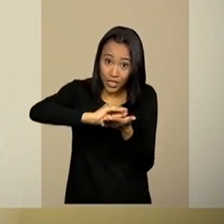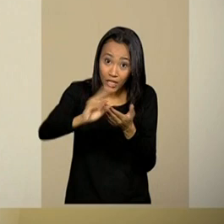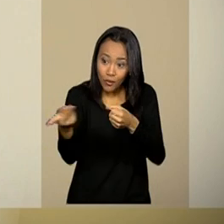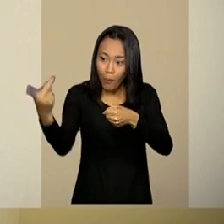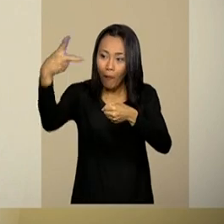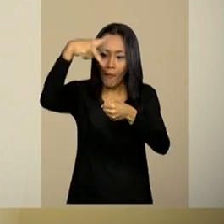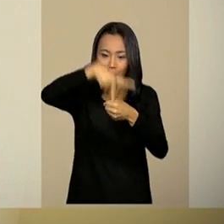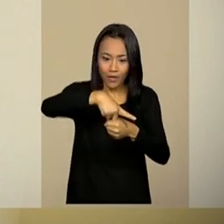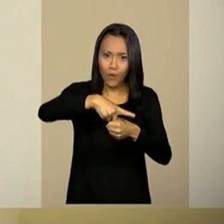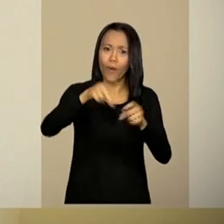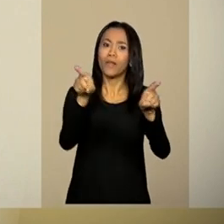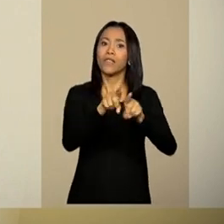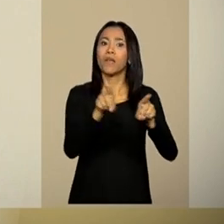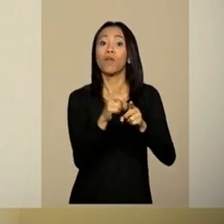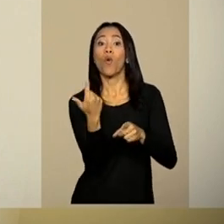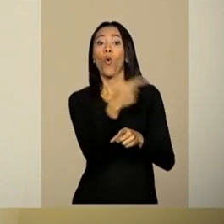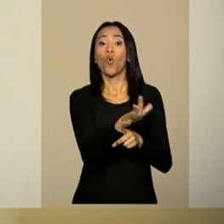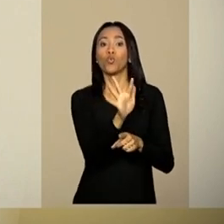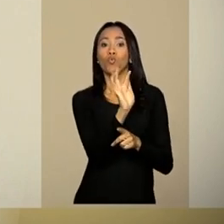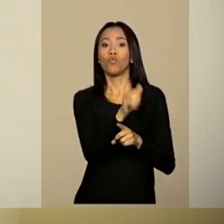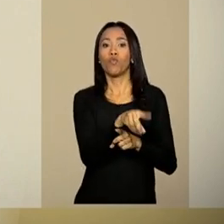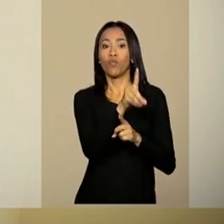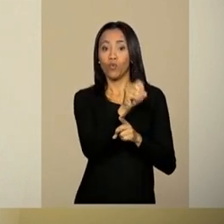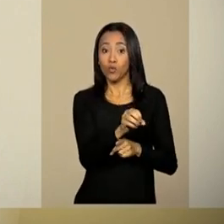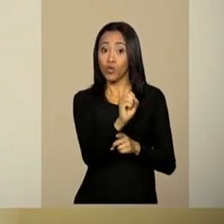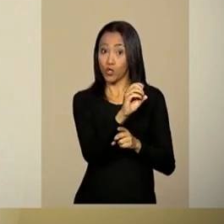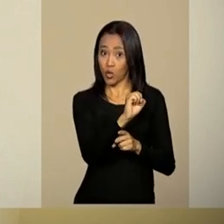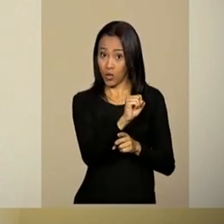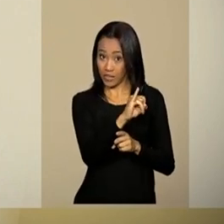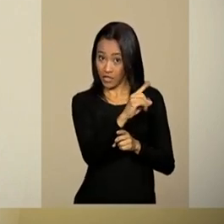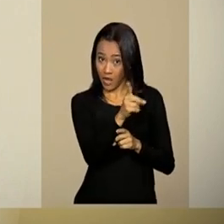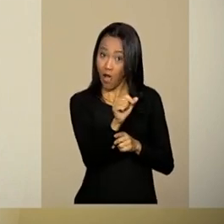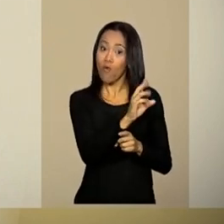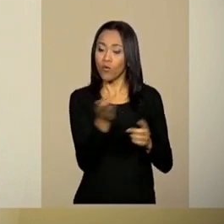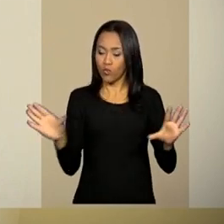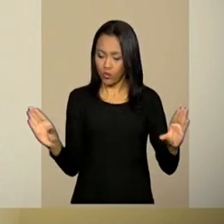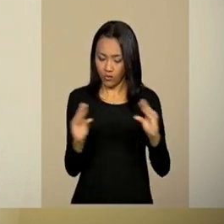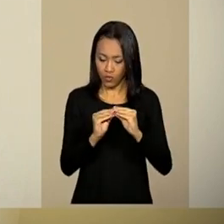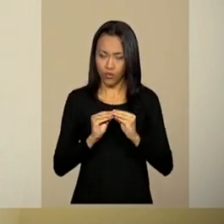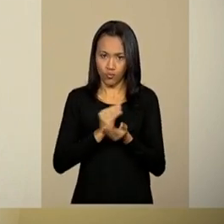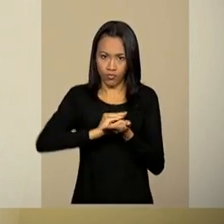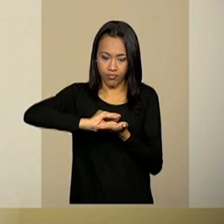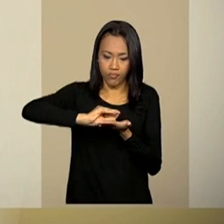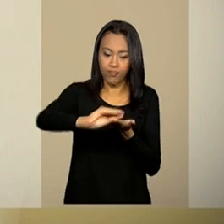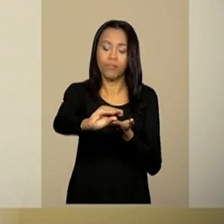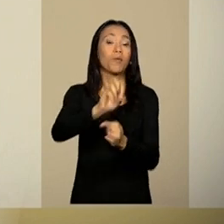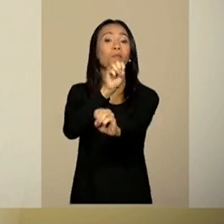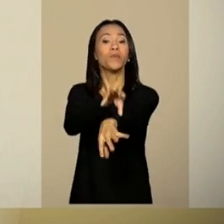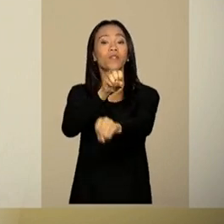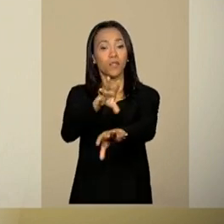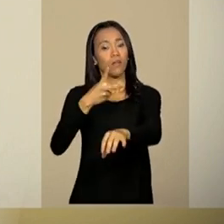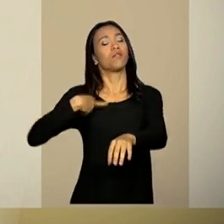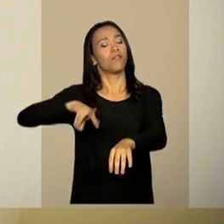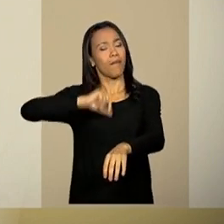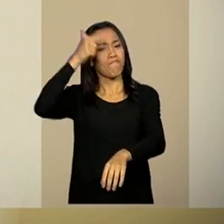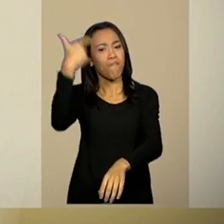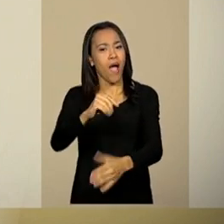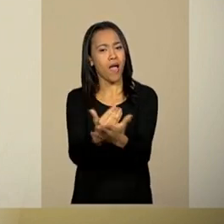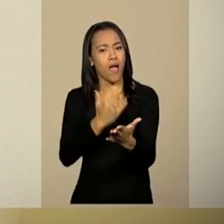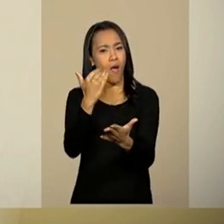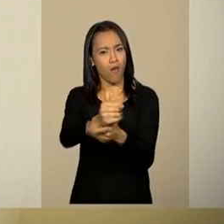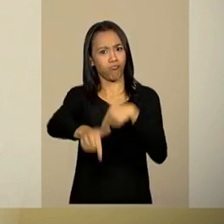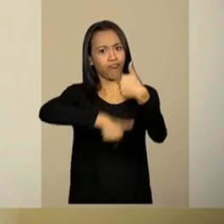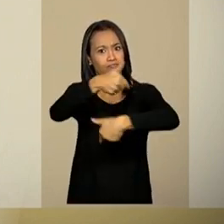do petróleo e do Fundo Social do pral vão ser destinados para educação vamos poder fazer ainda mais